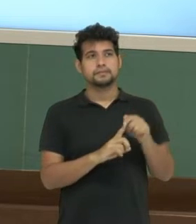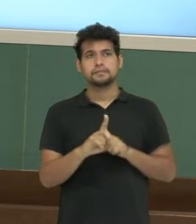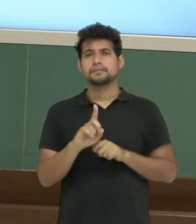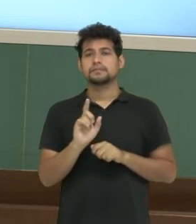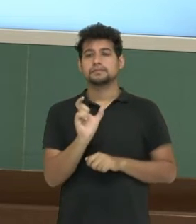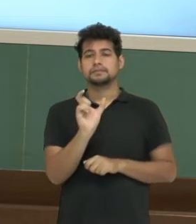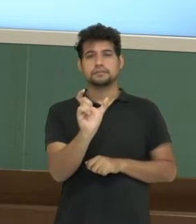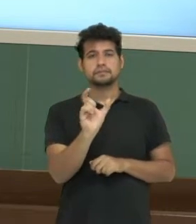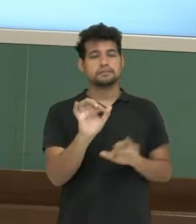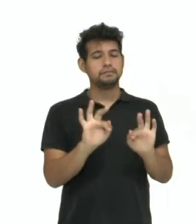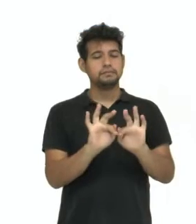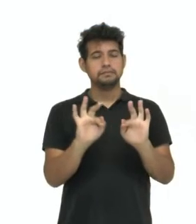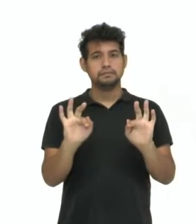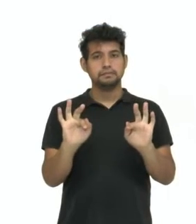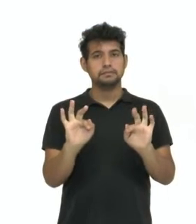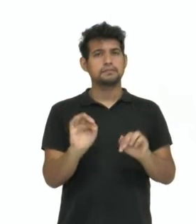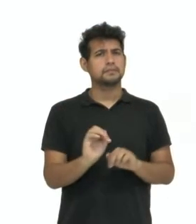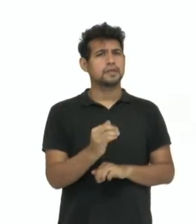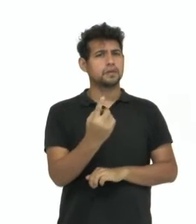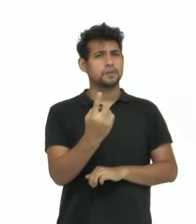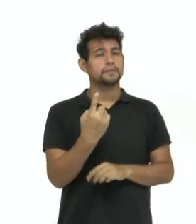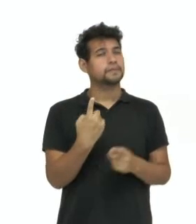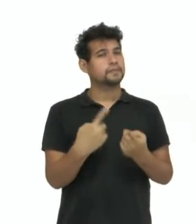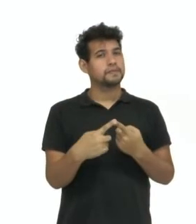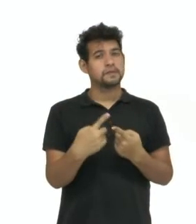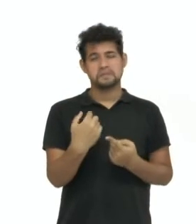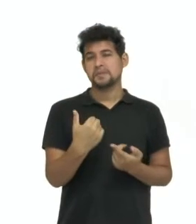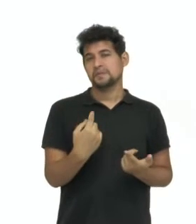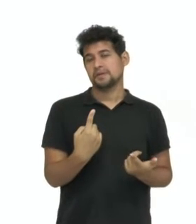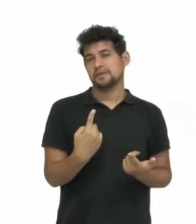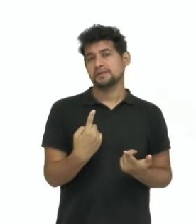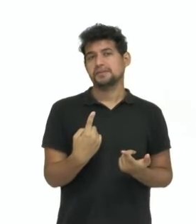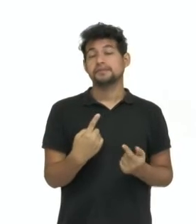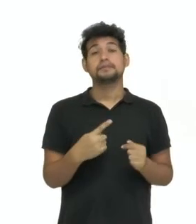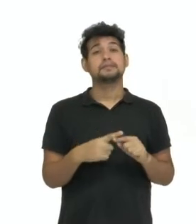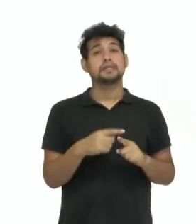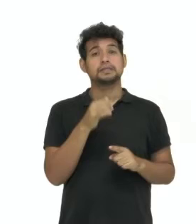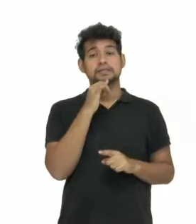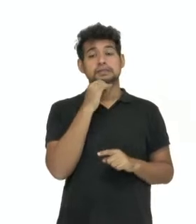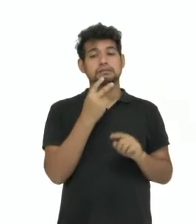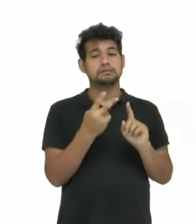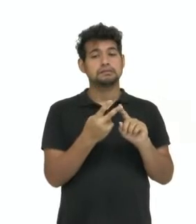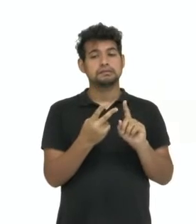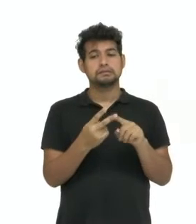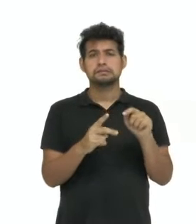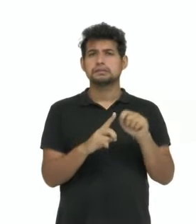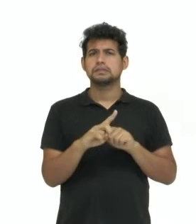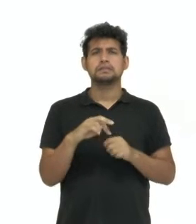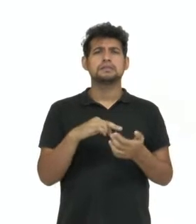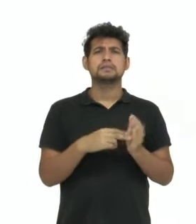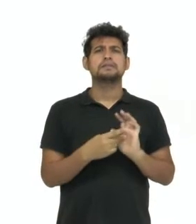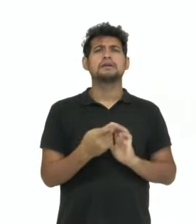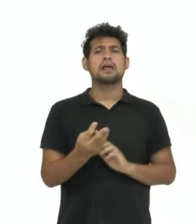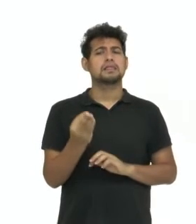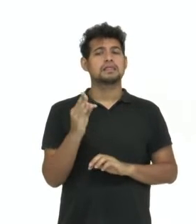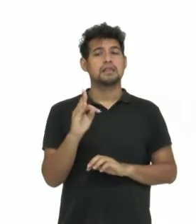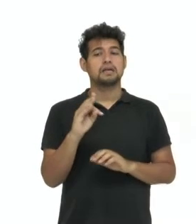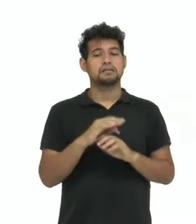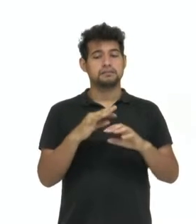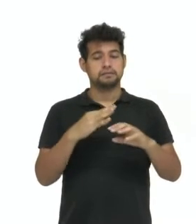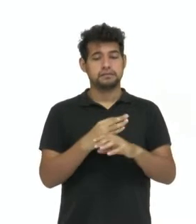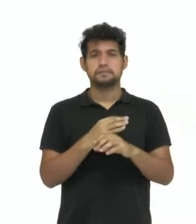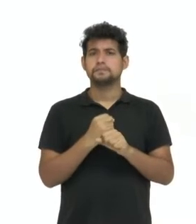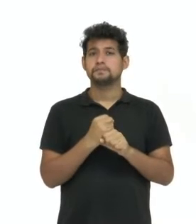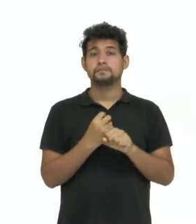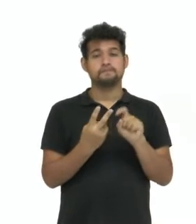fórmula simples, o tempo é 1, porque é o primeiro mês. Se for o segundo mês, eu tenho essa taxa sendo multiplicada por ela